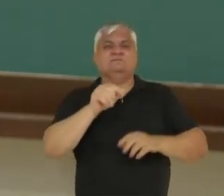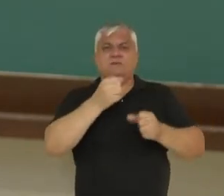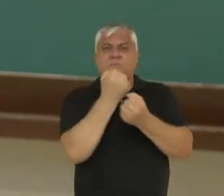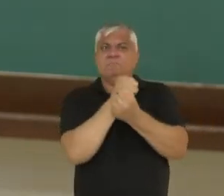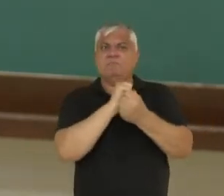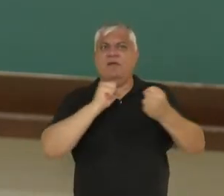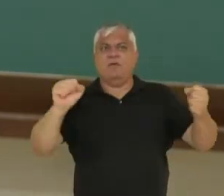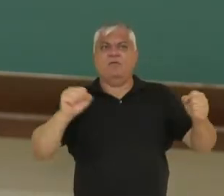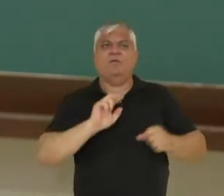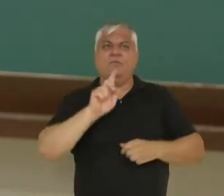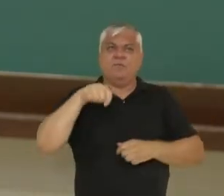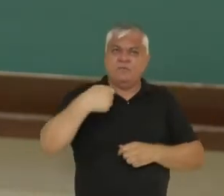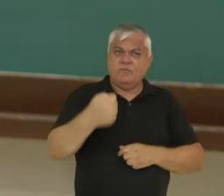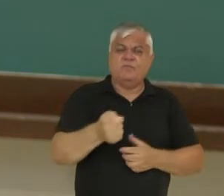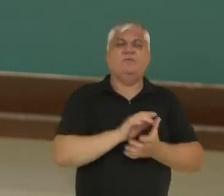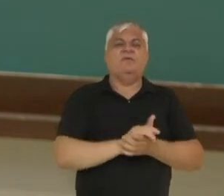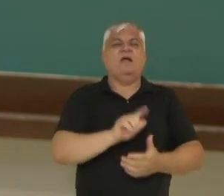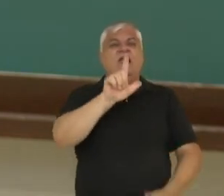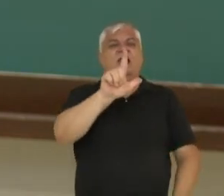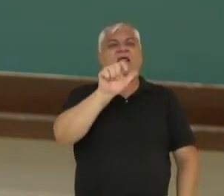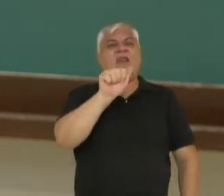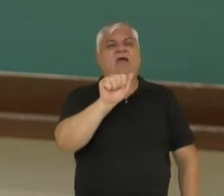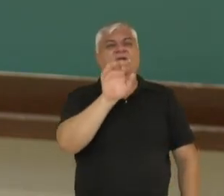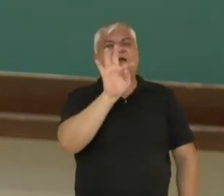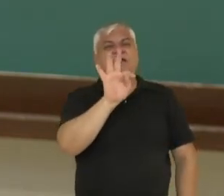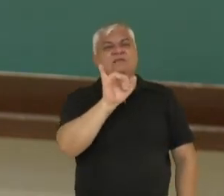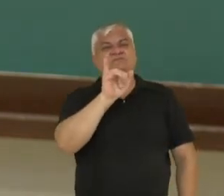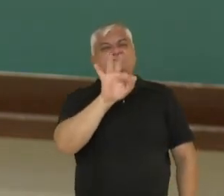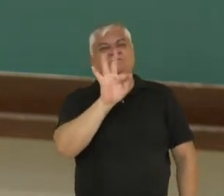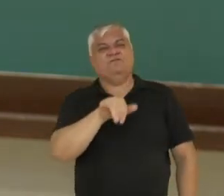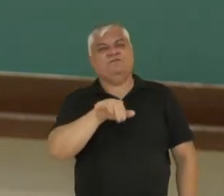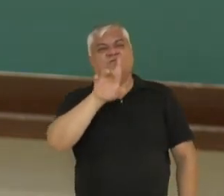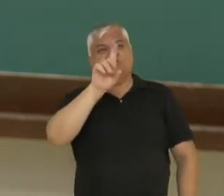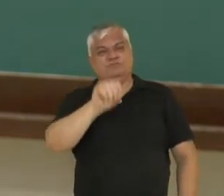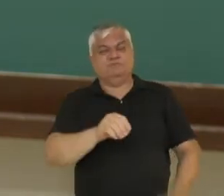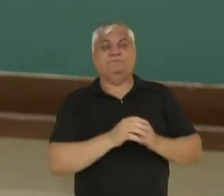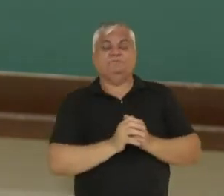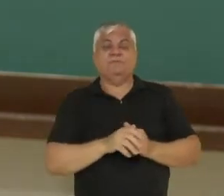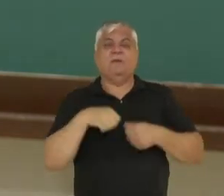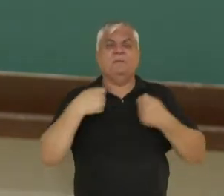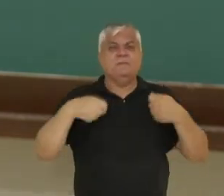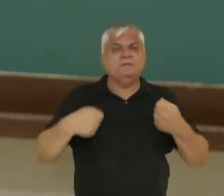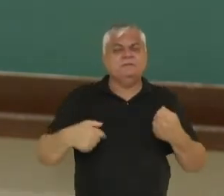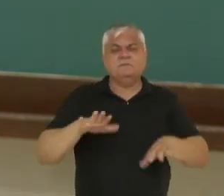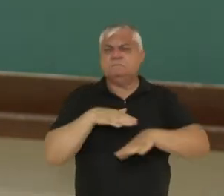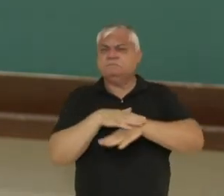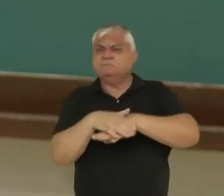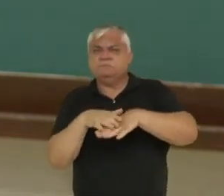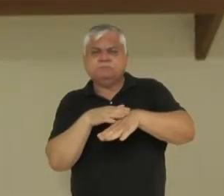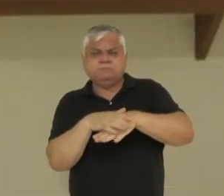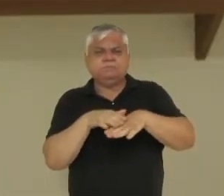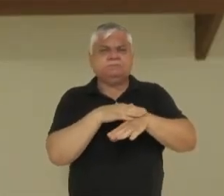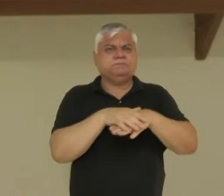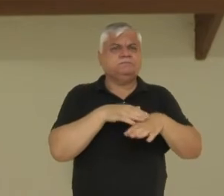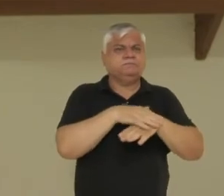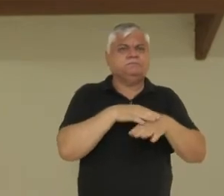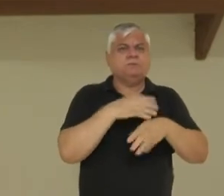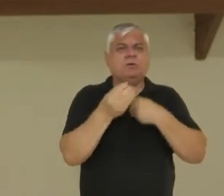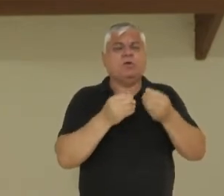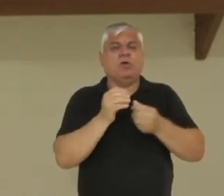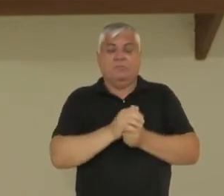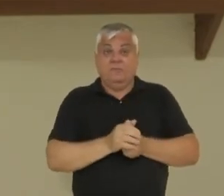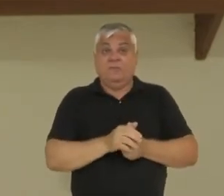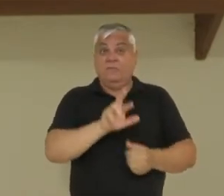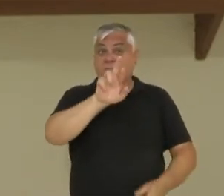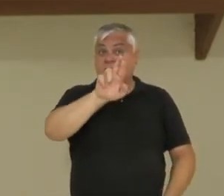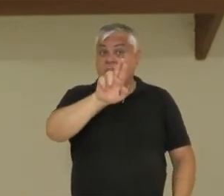Isso caracteriza o chamado latifúndio. Para isso se estabelece uma roda de conversas e a possibilidade da chamada reforma